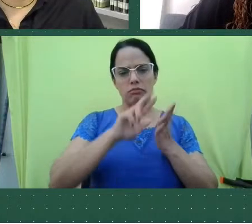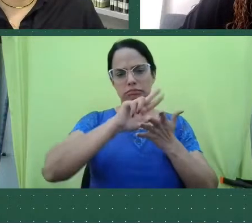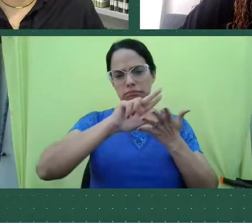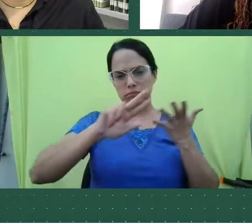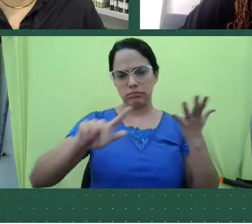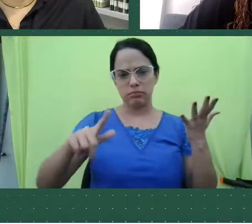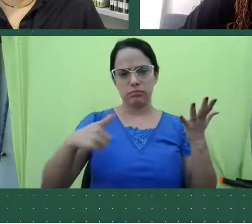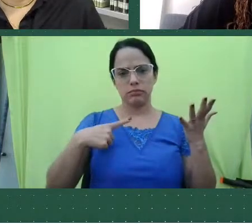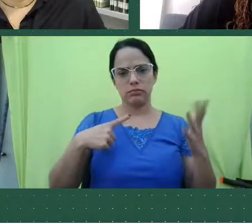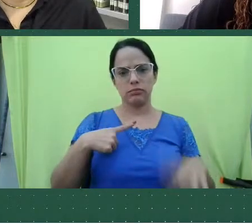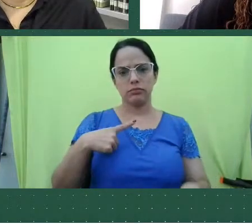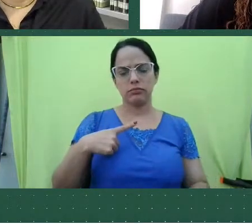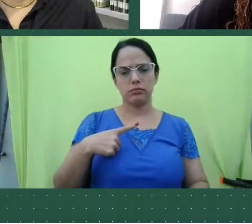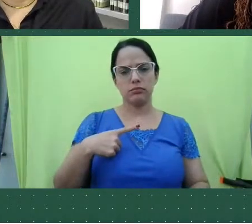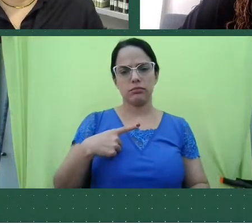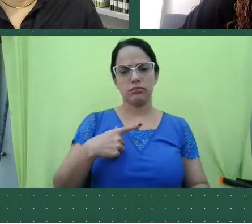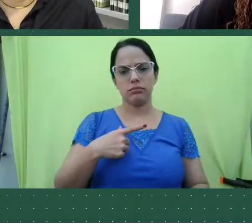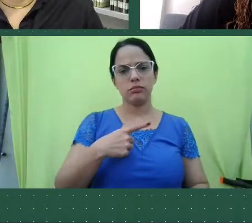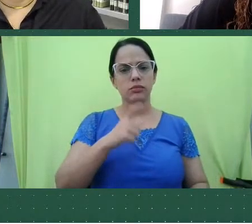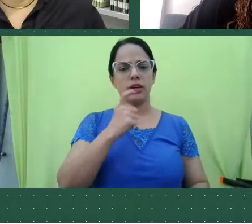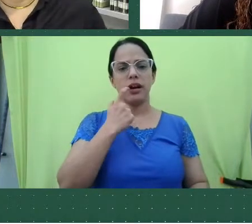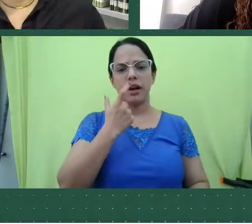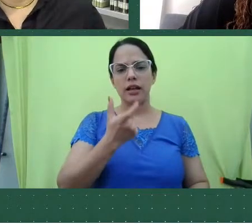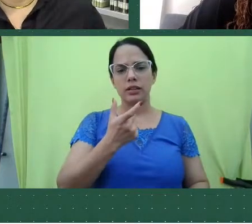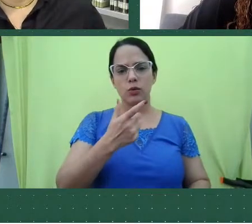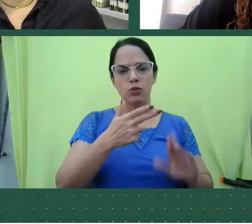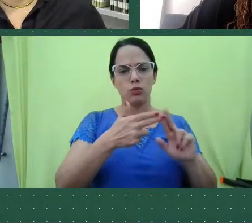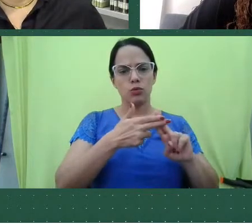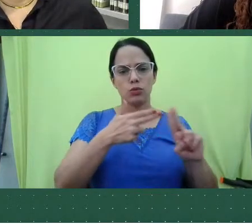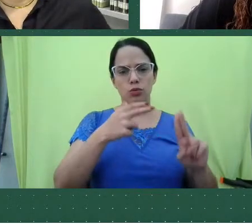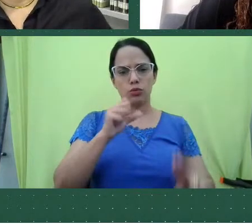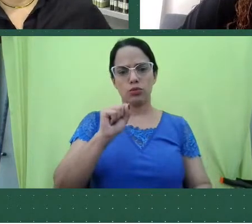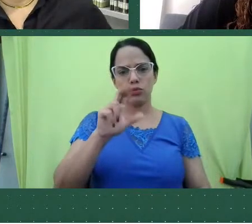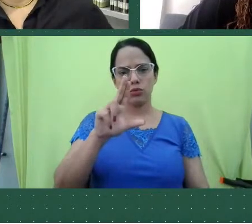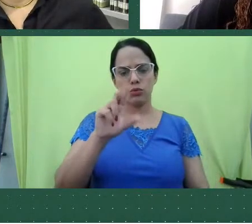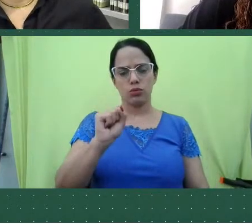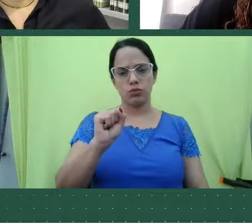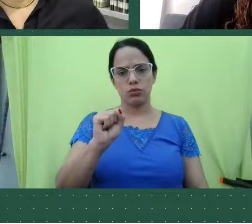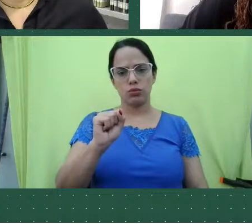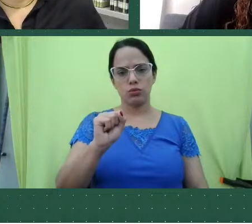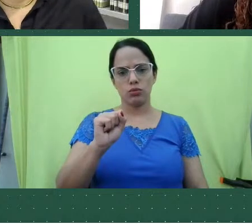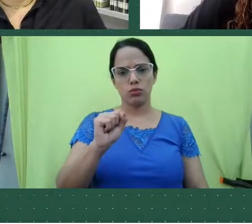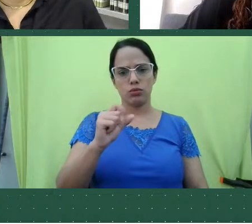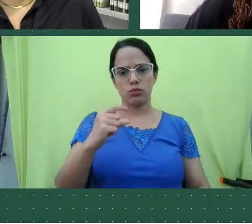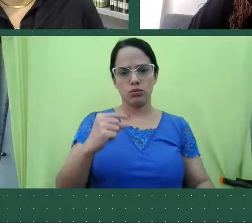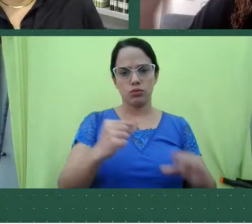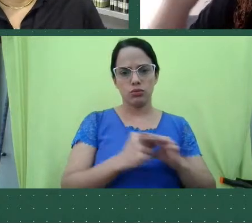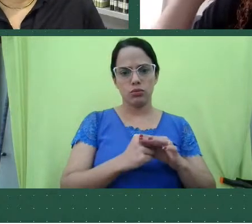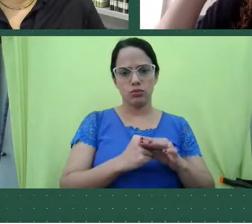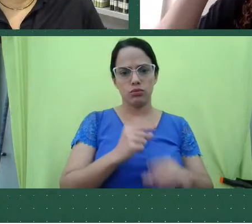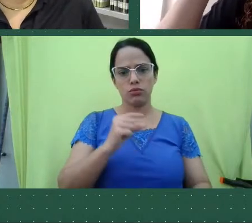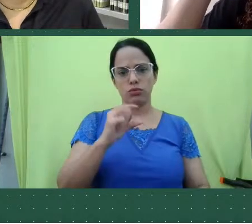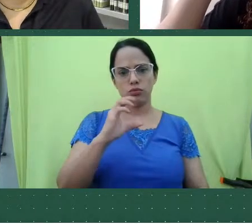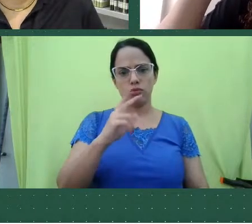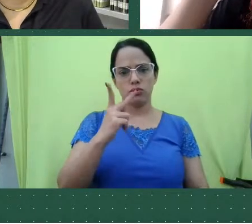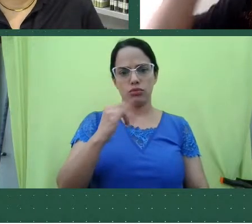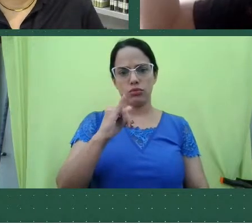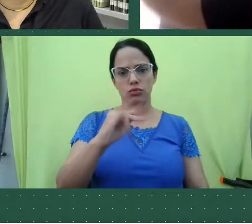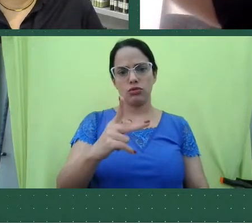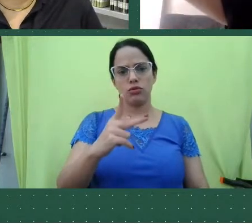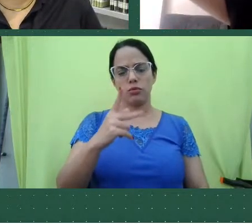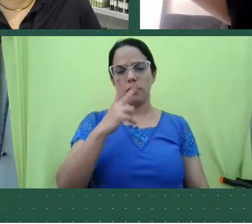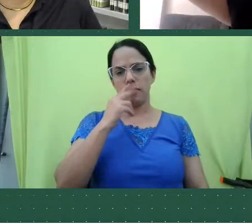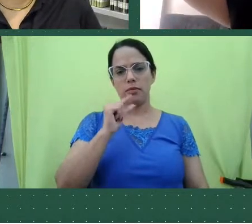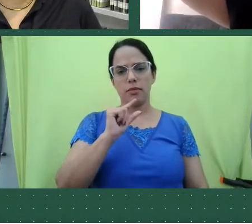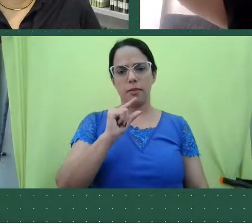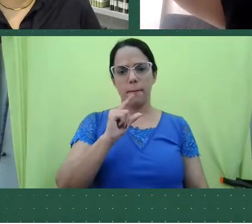o cartão SUS. O cartão SUS era para você ter um cartão topado com um chip que você ia